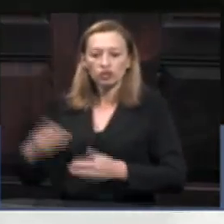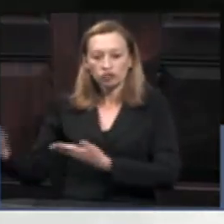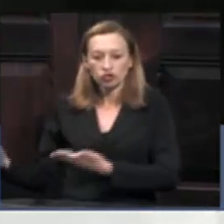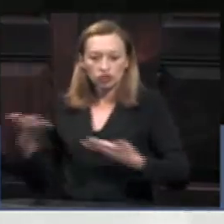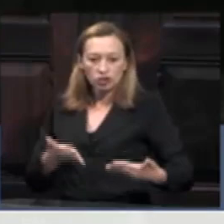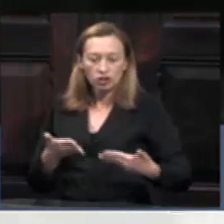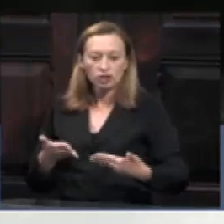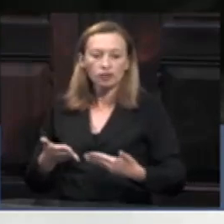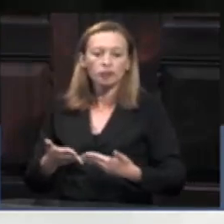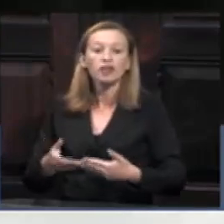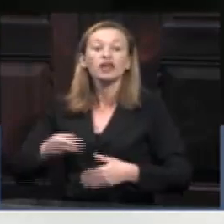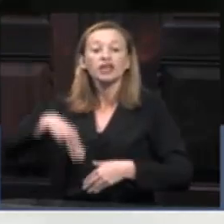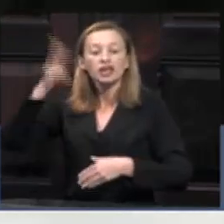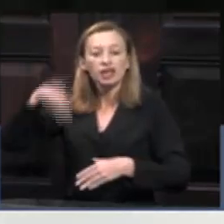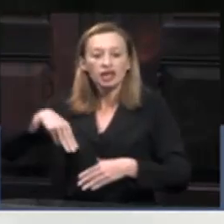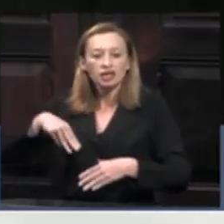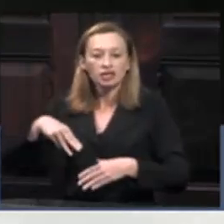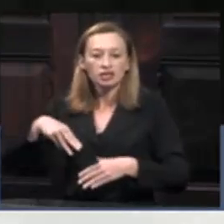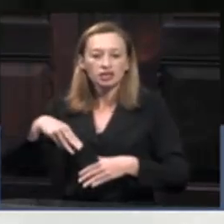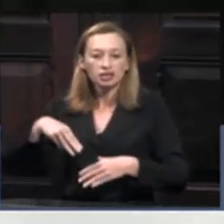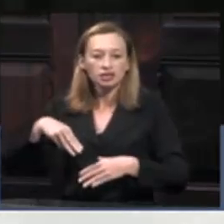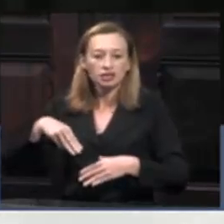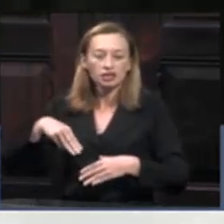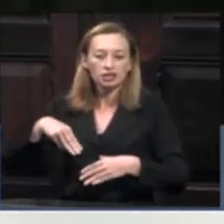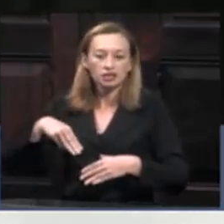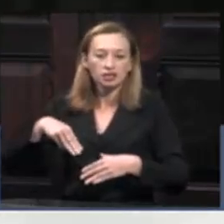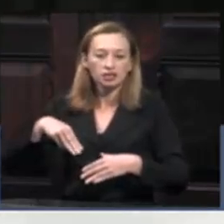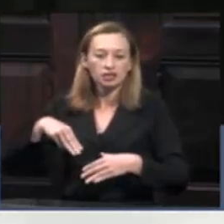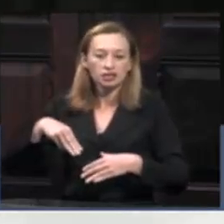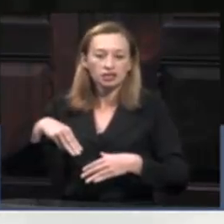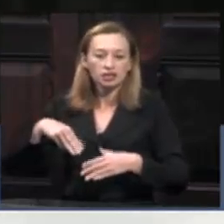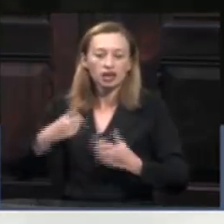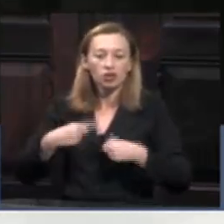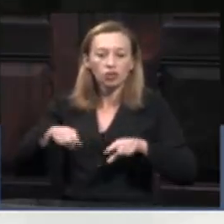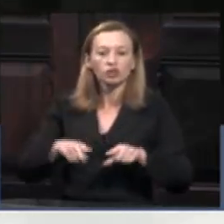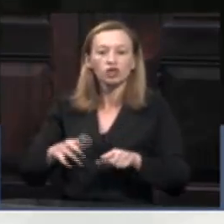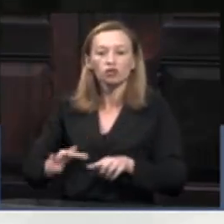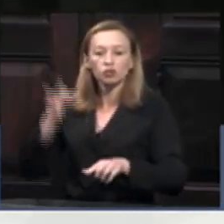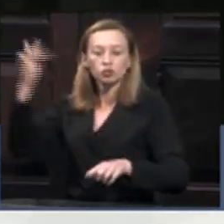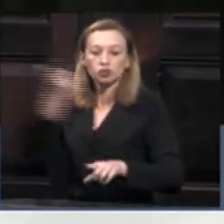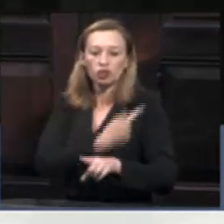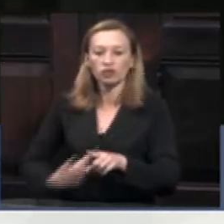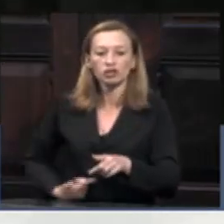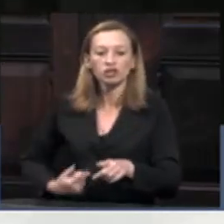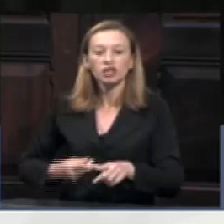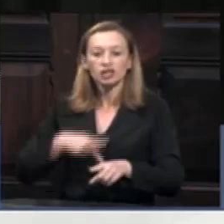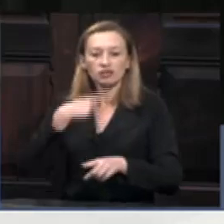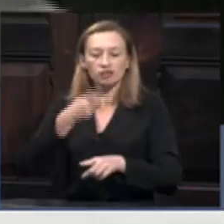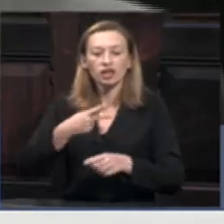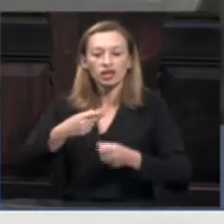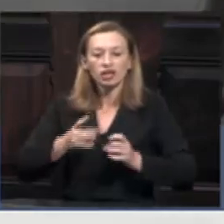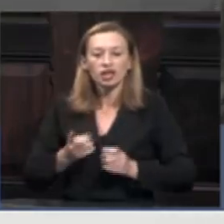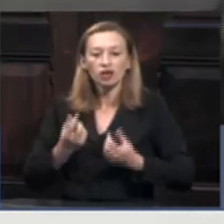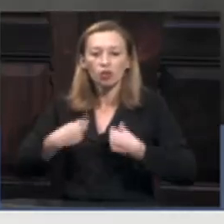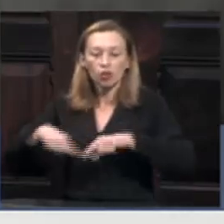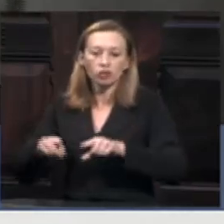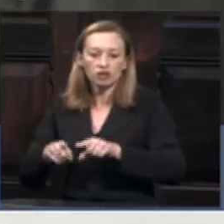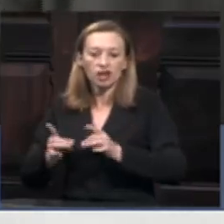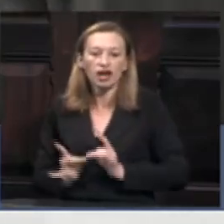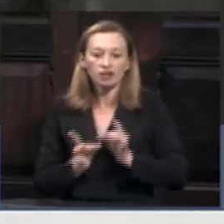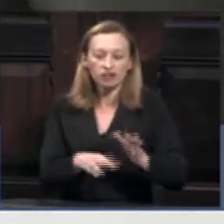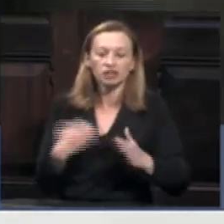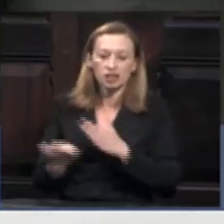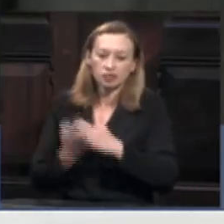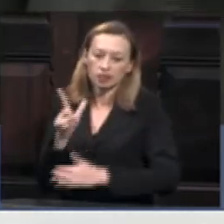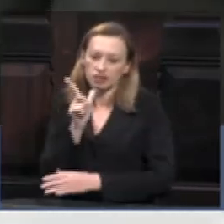voto abstenção é o futuro governador, que disse ser contra a voz da SEDAI. Ser